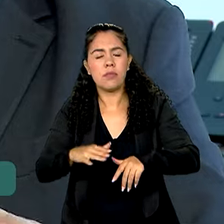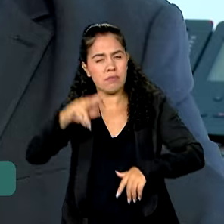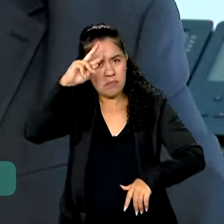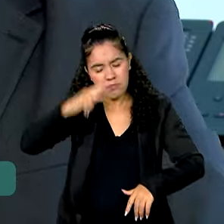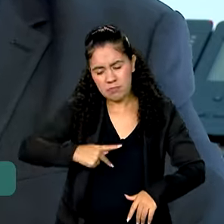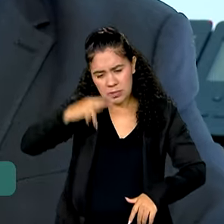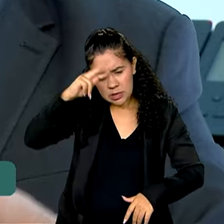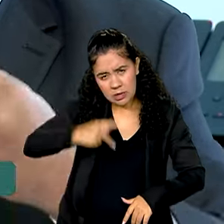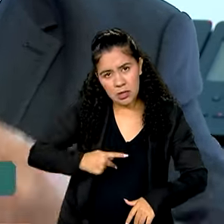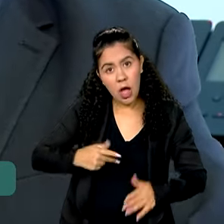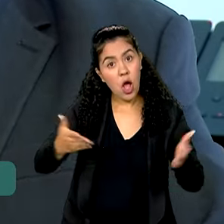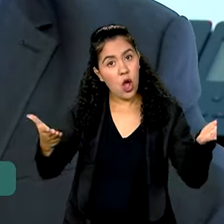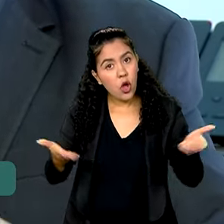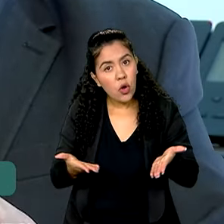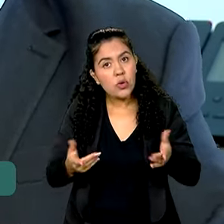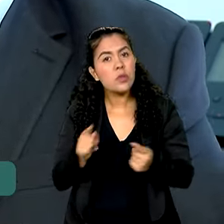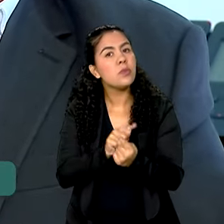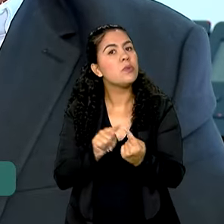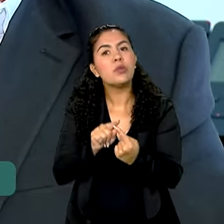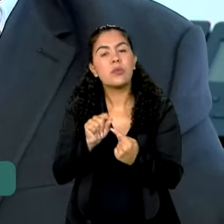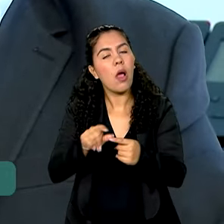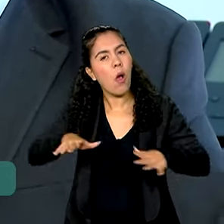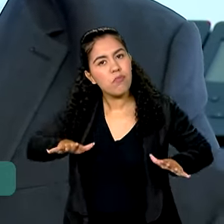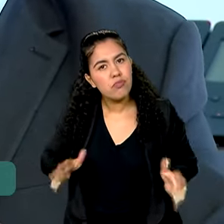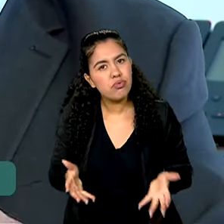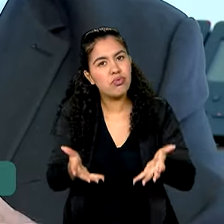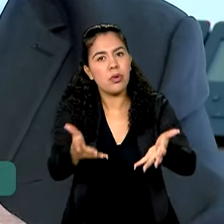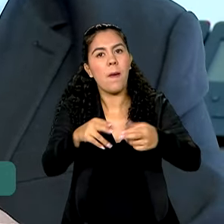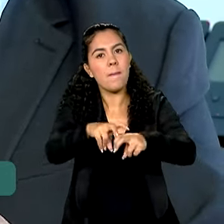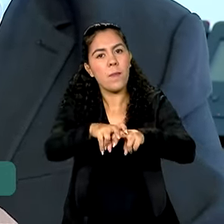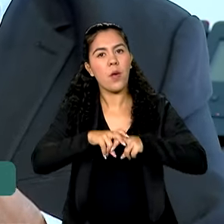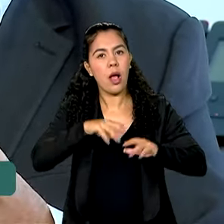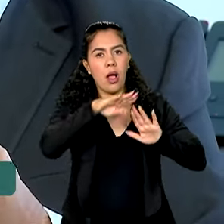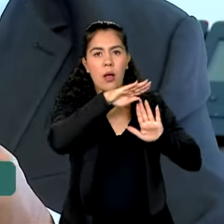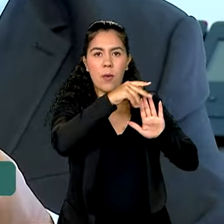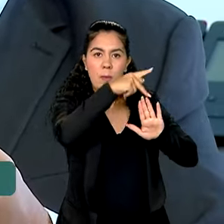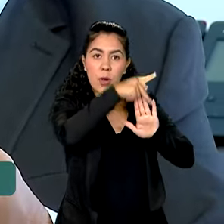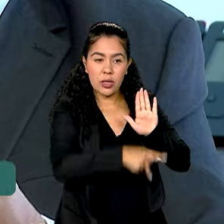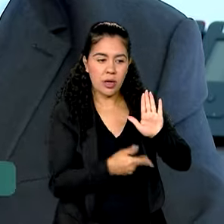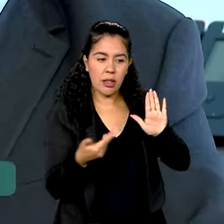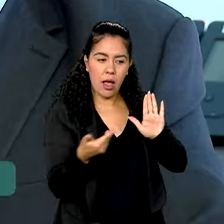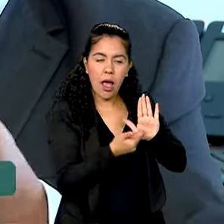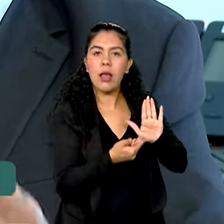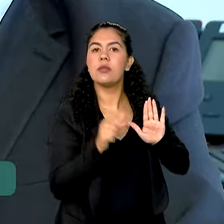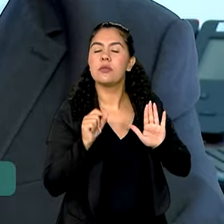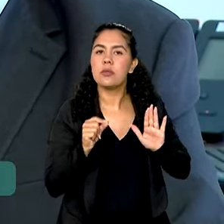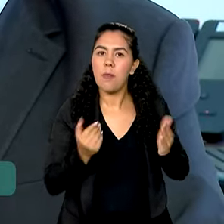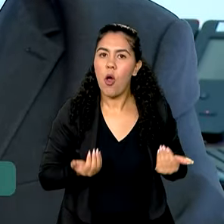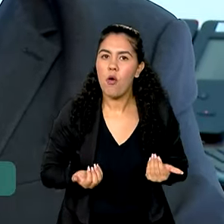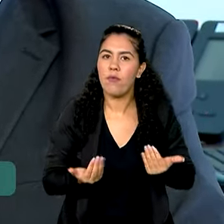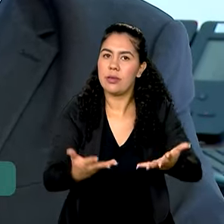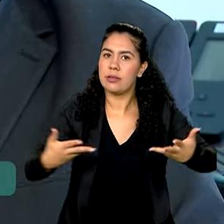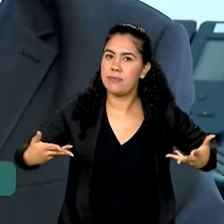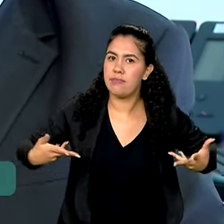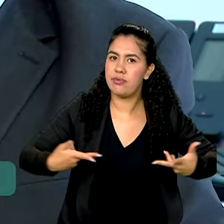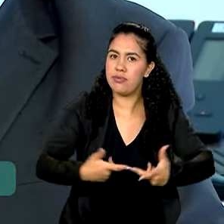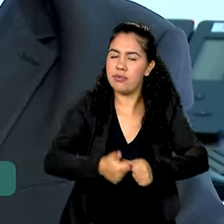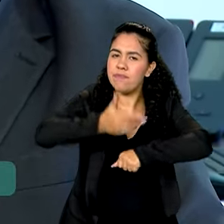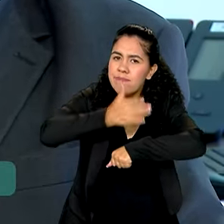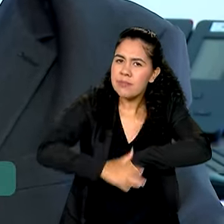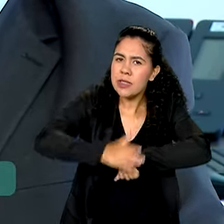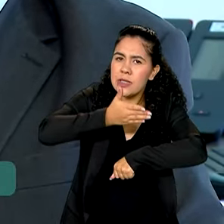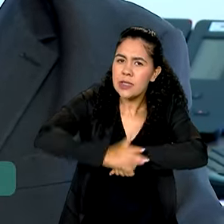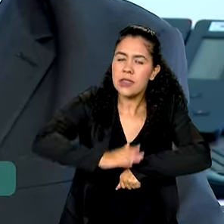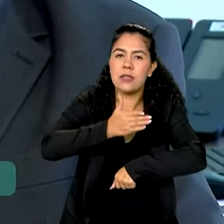nós estamos querendo fomentar com esse projeto uma prática mais qualificada. E com